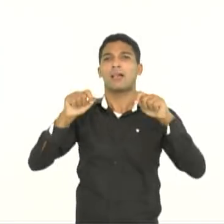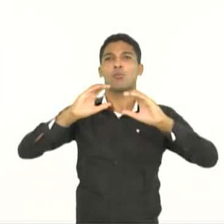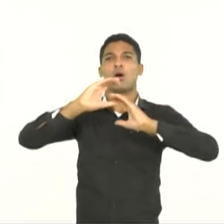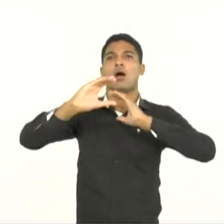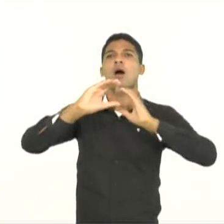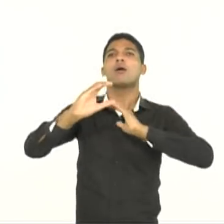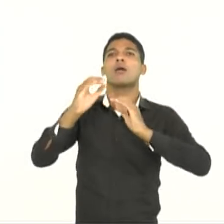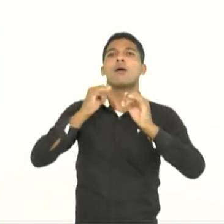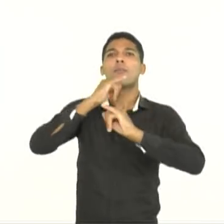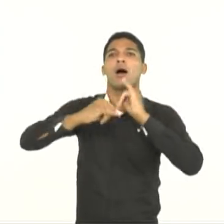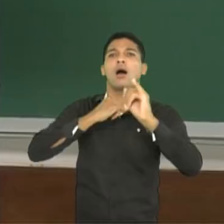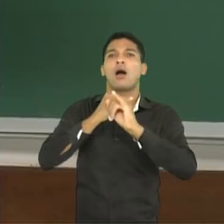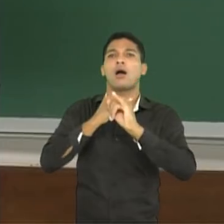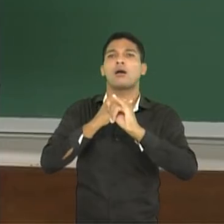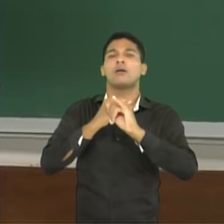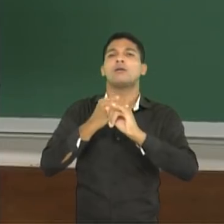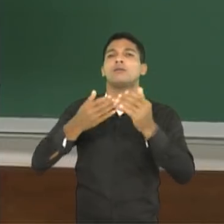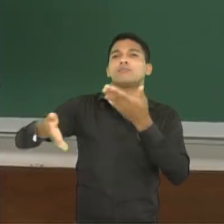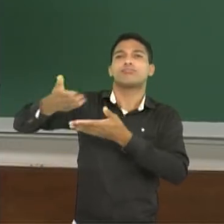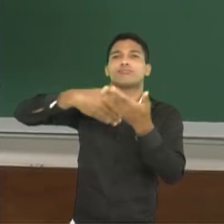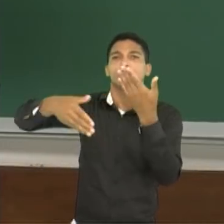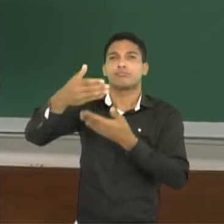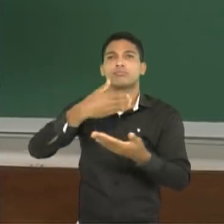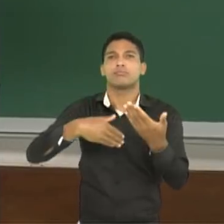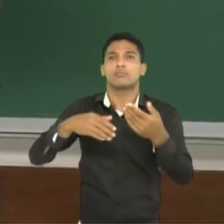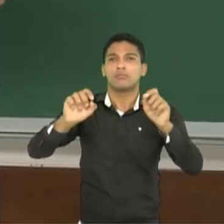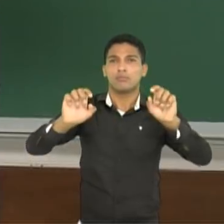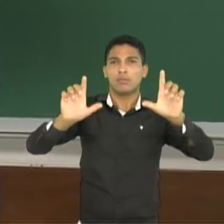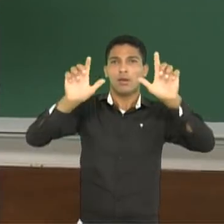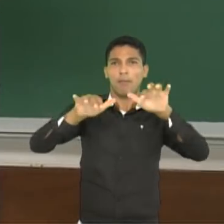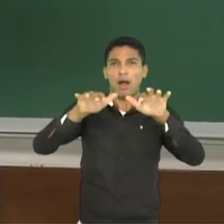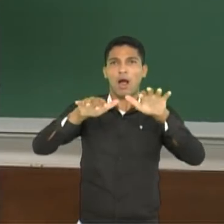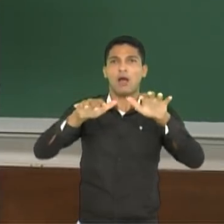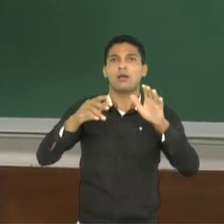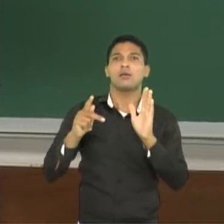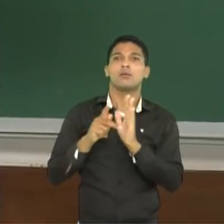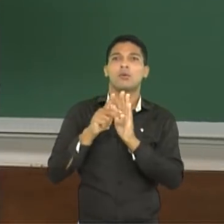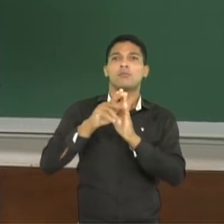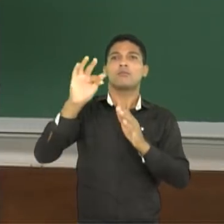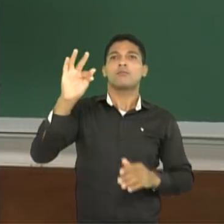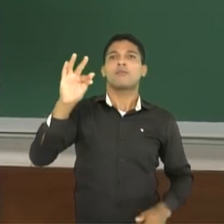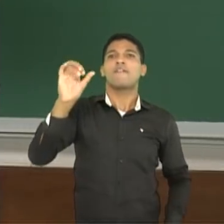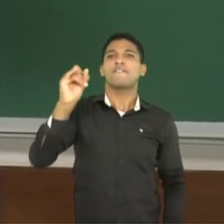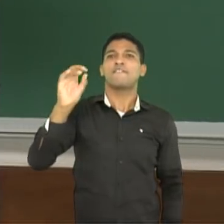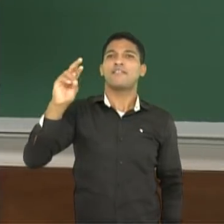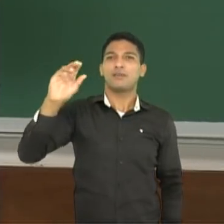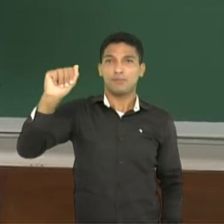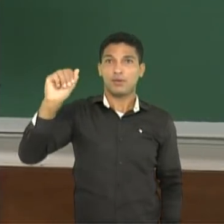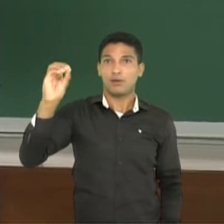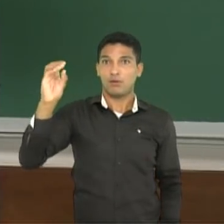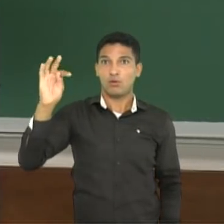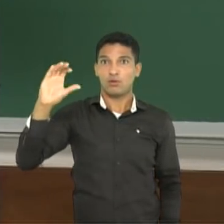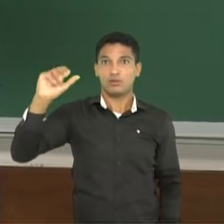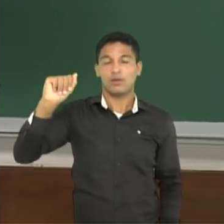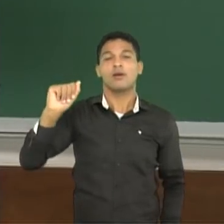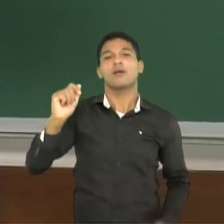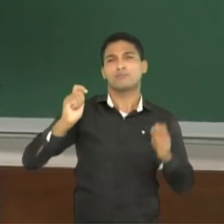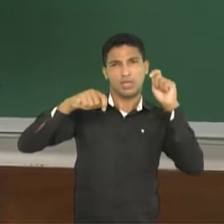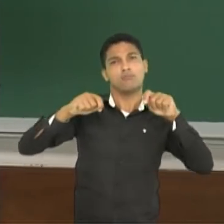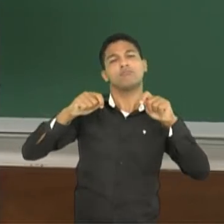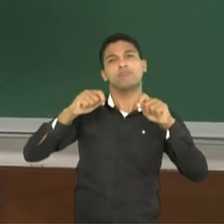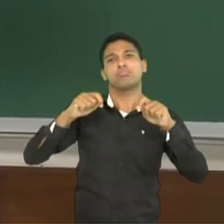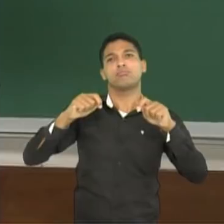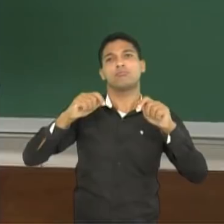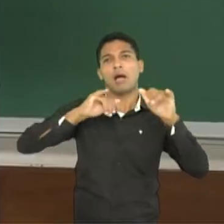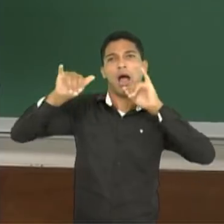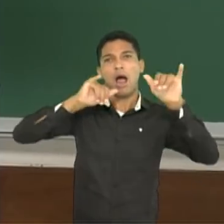sentido. Então, a maior parte ali tem acesso a essa tecnologia ali, o que facilita a comunicação e facilita a questão